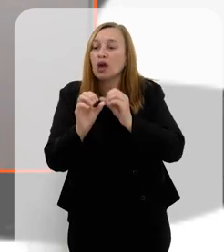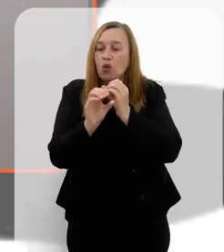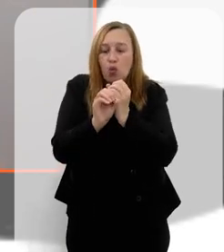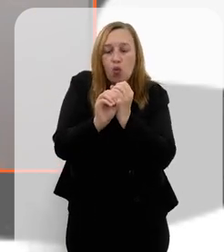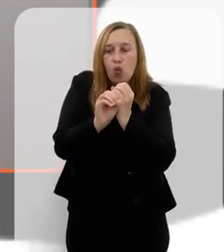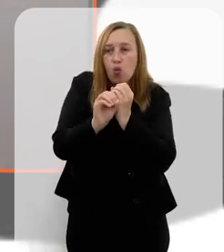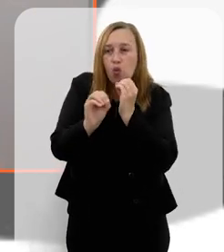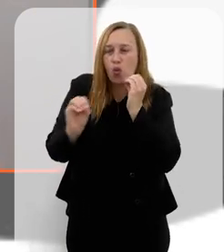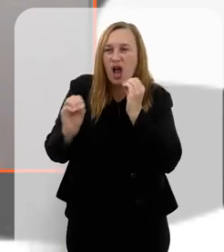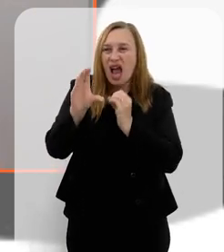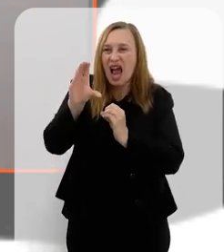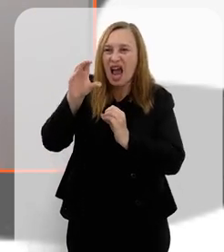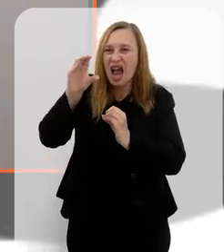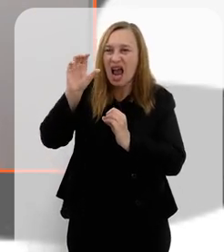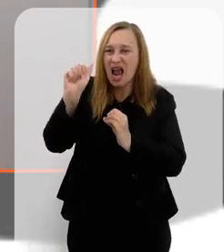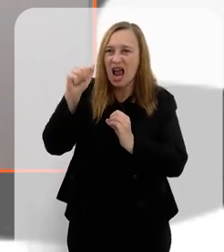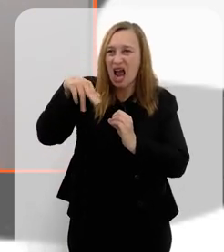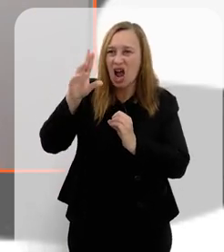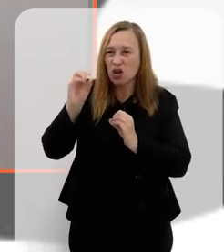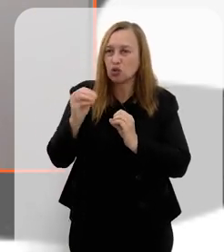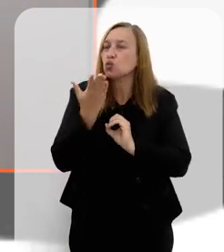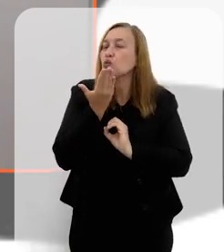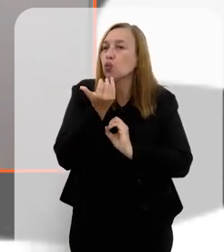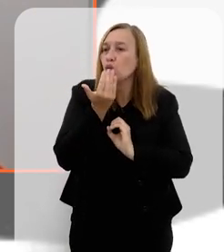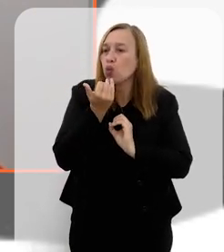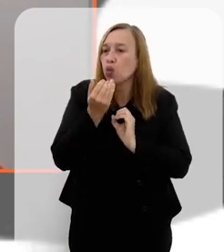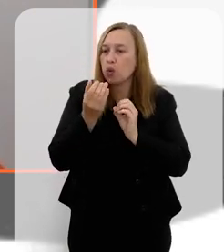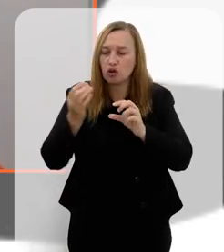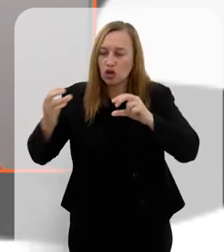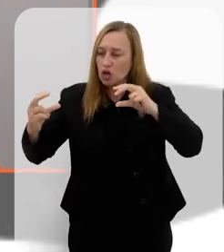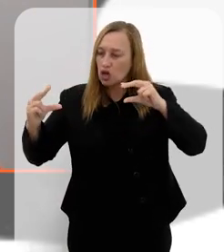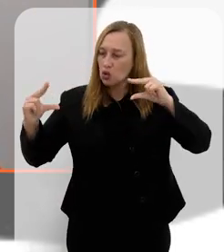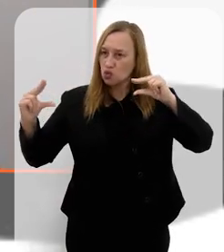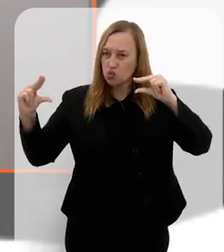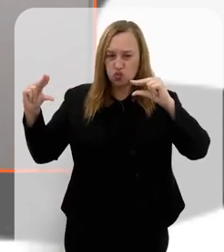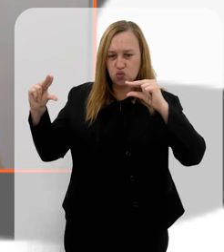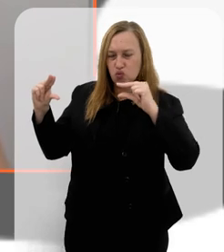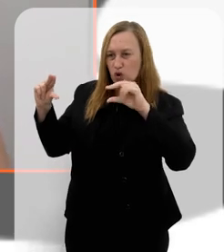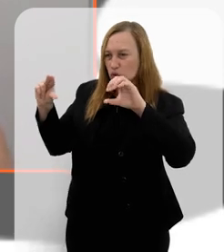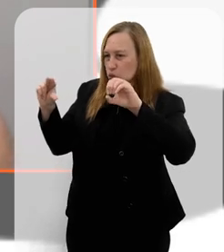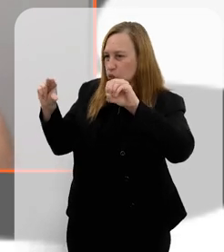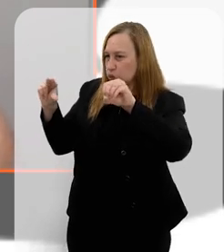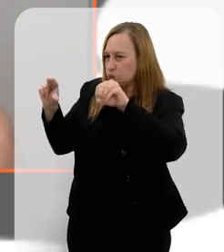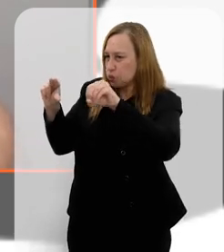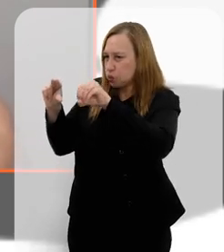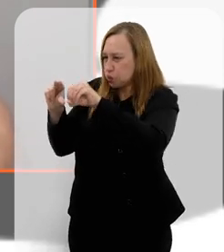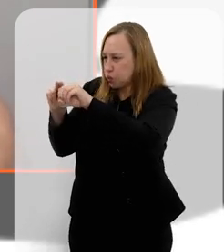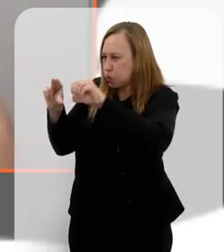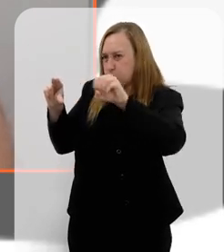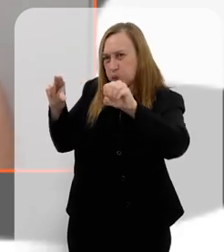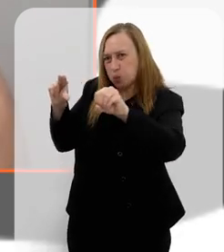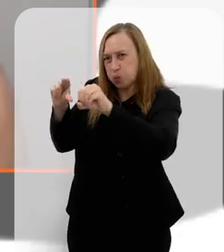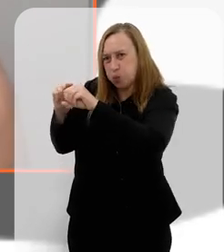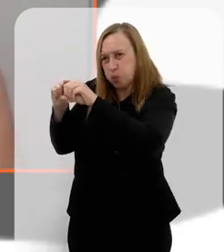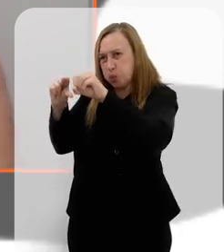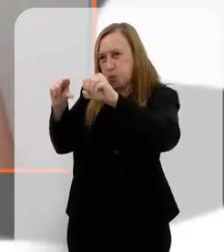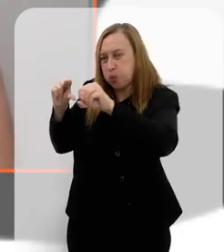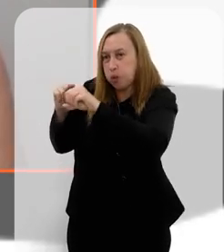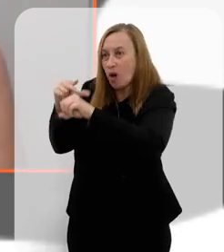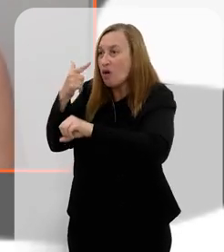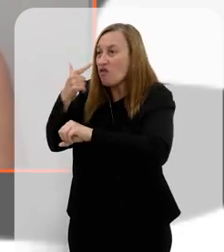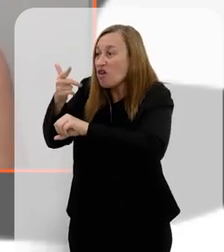cânula de alimentação e empanturram o ganso. Então você